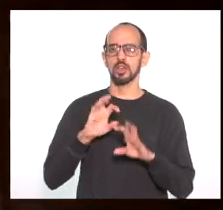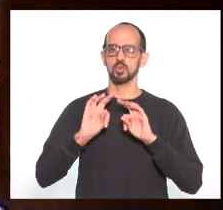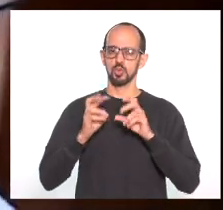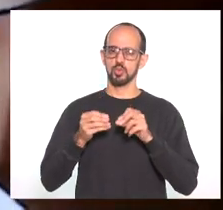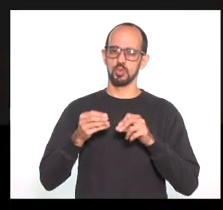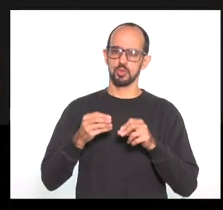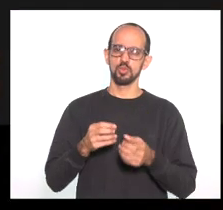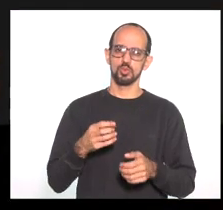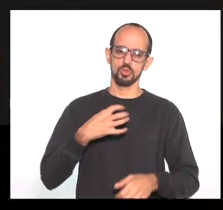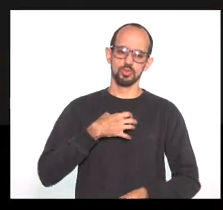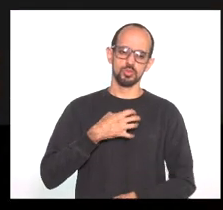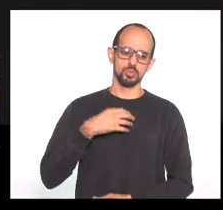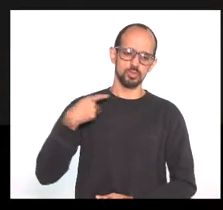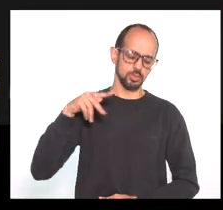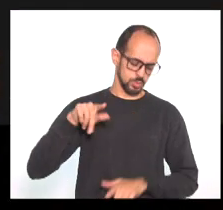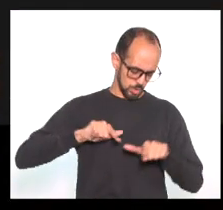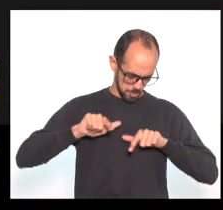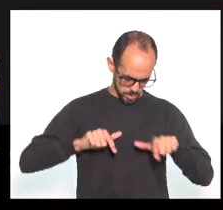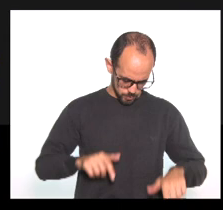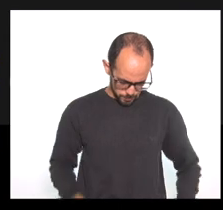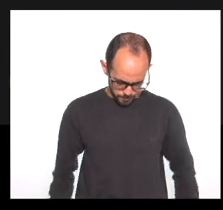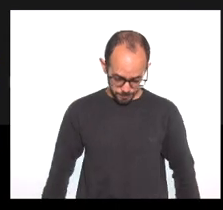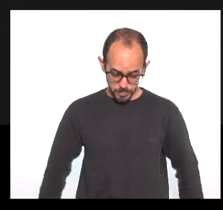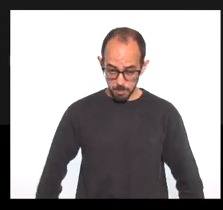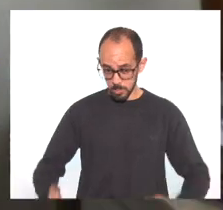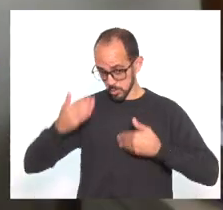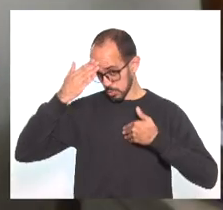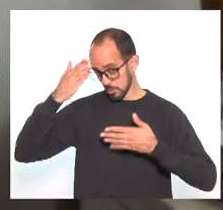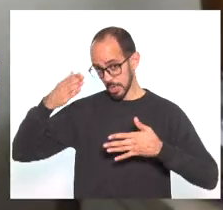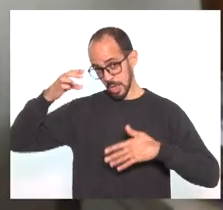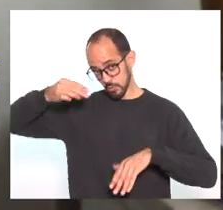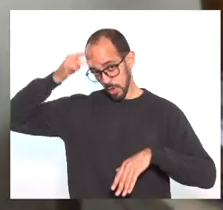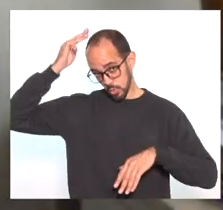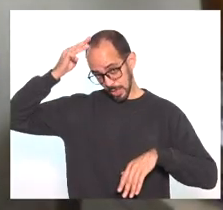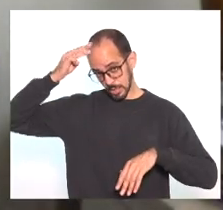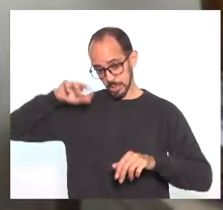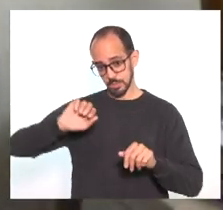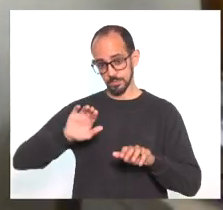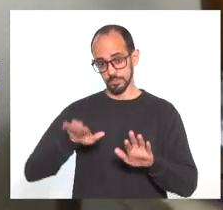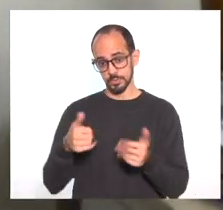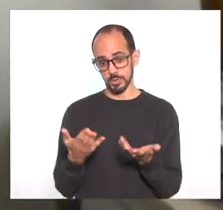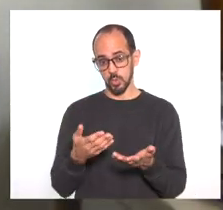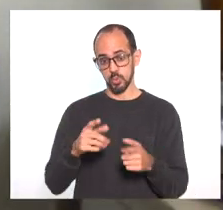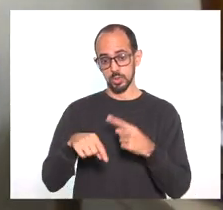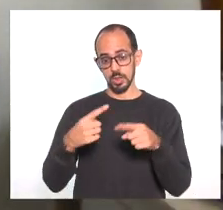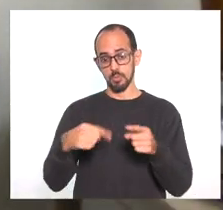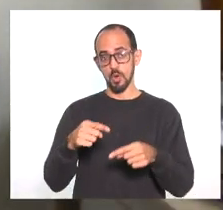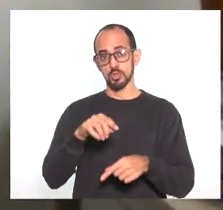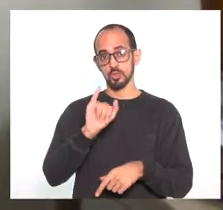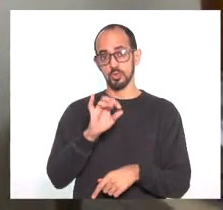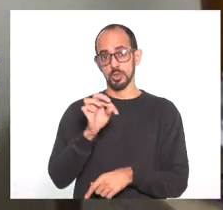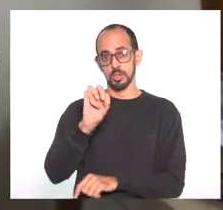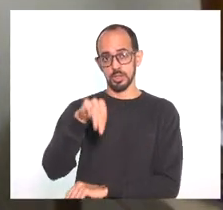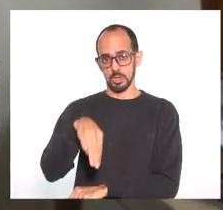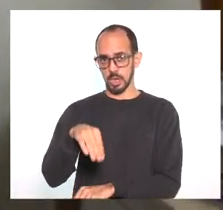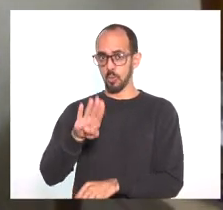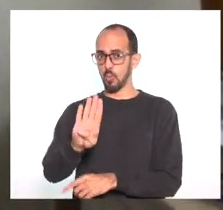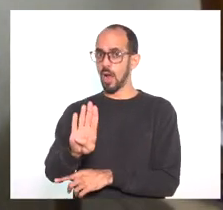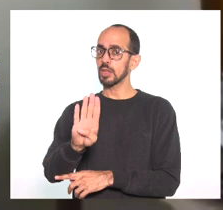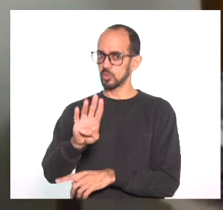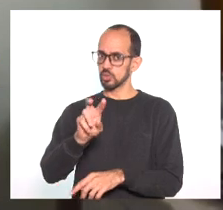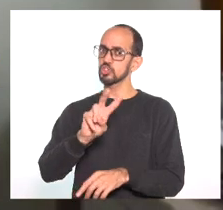aprovado. Obrigado, deputado Valdec. Quando eu falar aqui do item 4, a gente vai introduzir a sua sugestão da